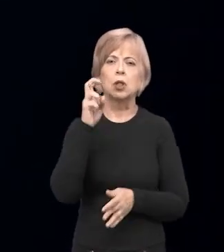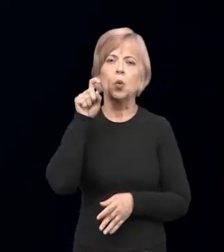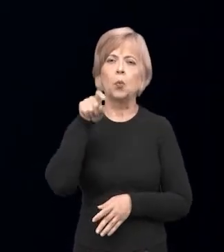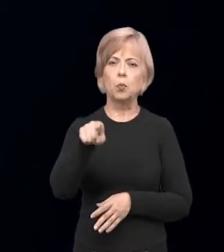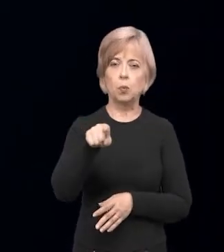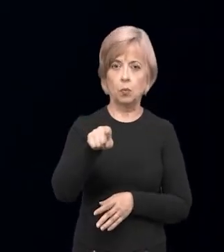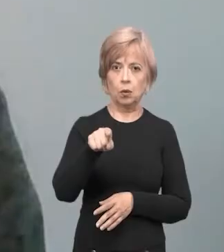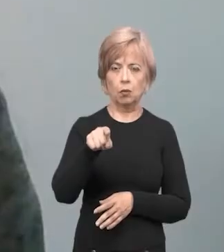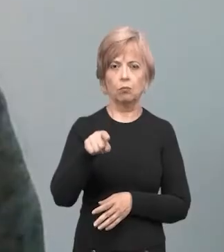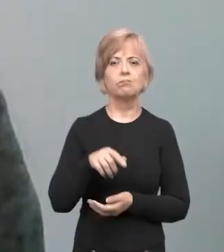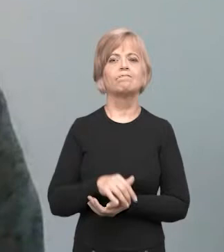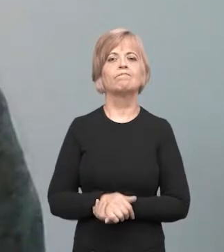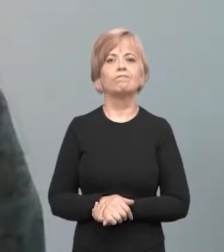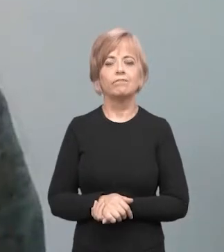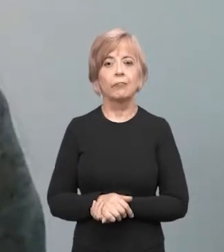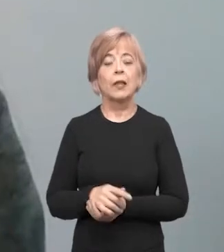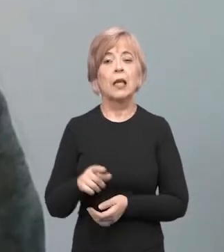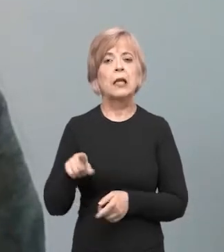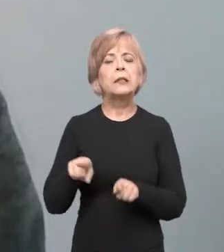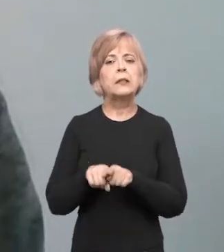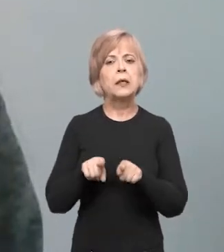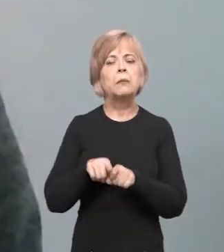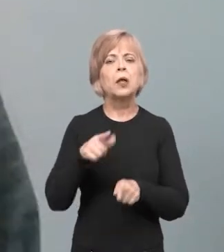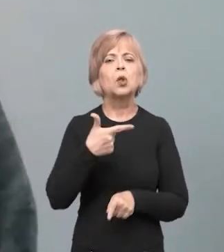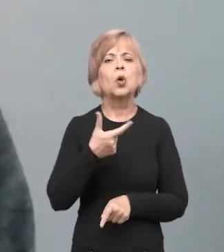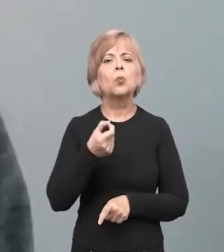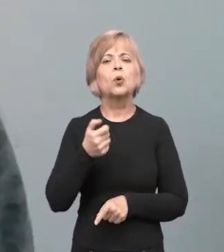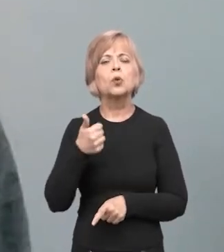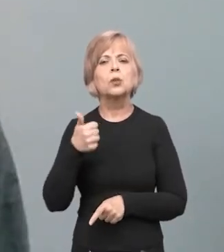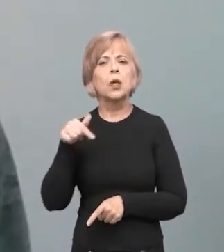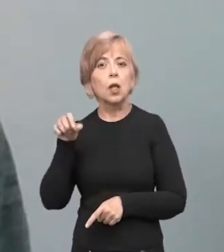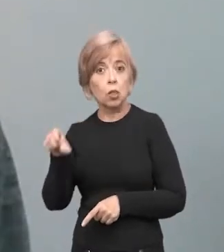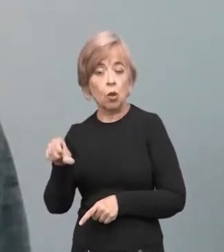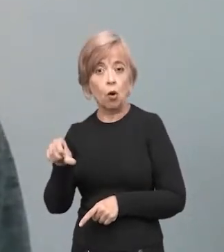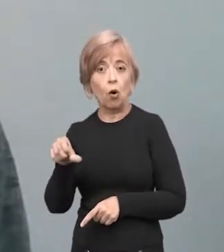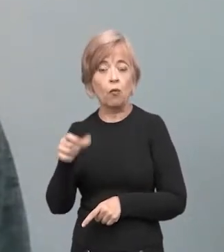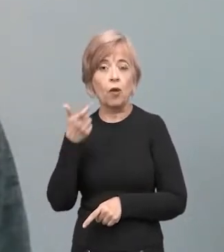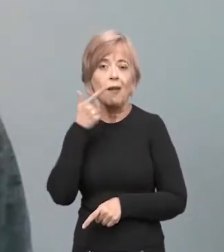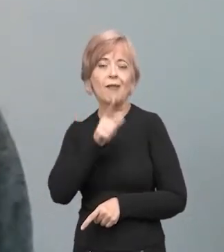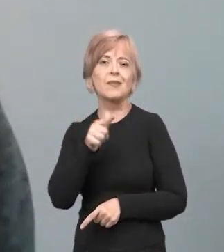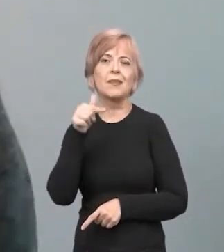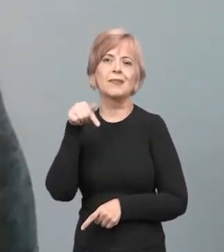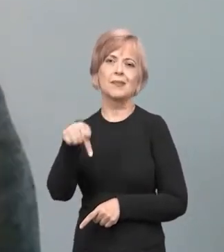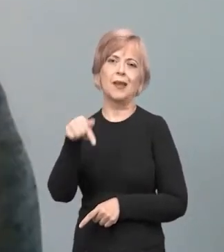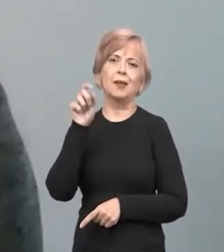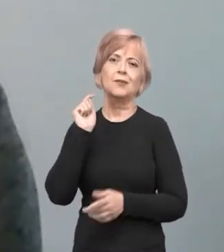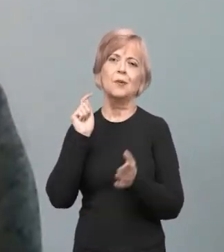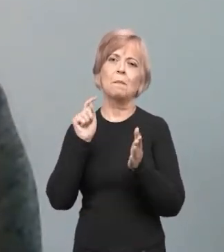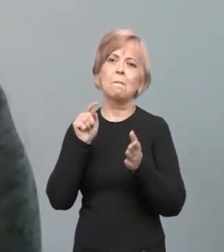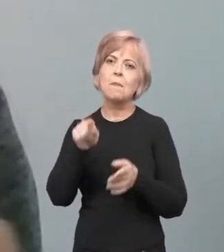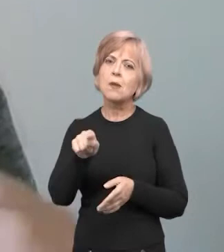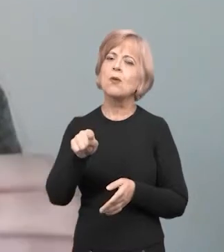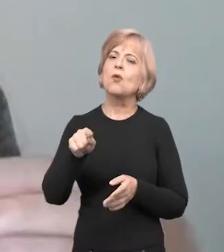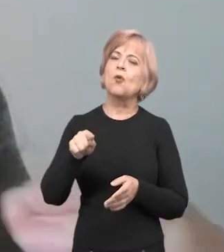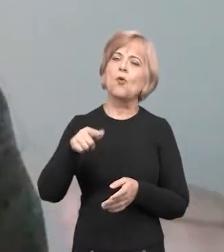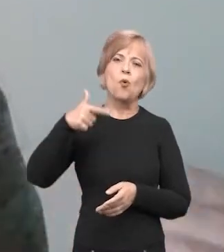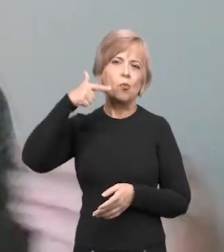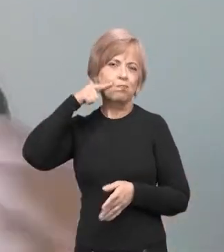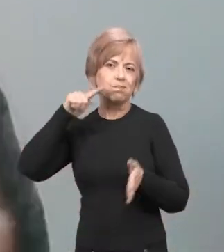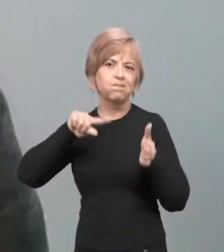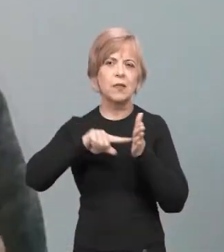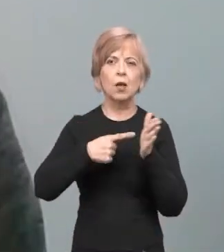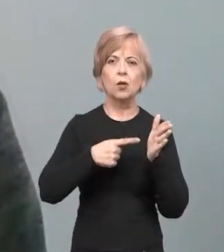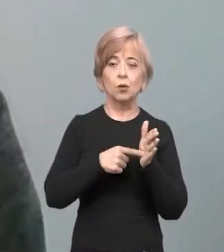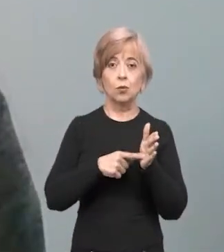nesse tema, em 2019 recebemos cerca de 7.000 ouvidorias, e aí é